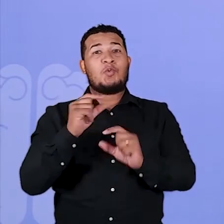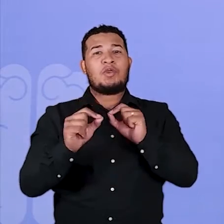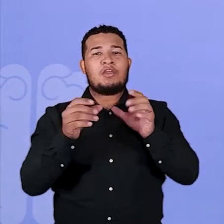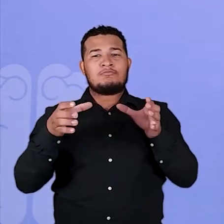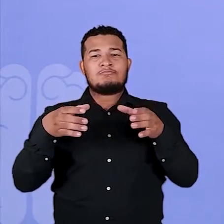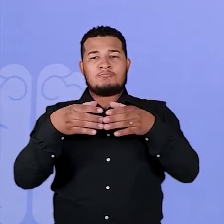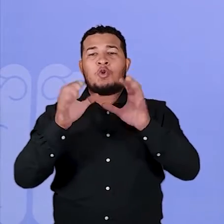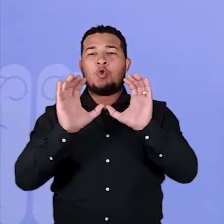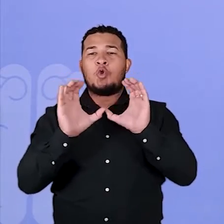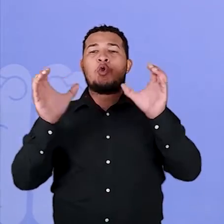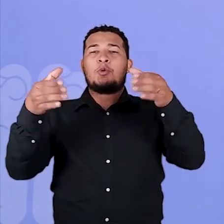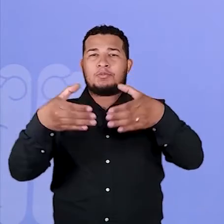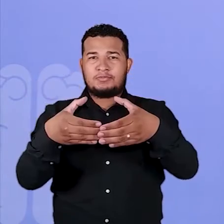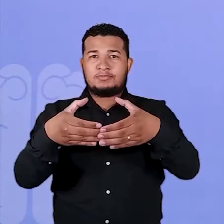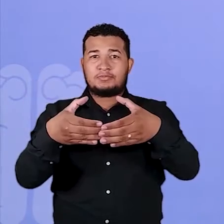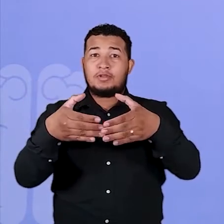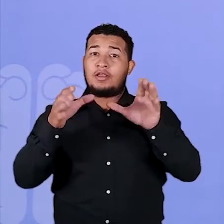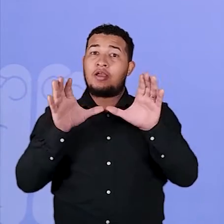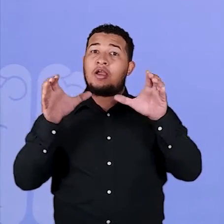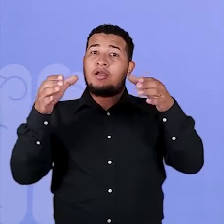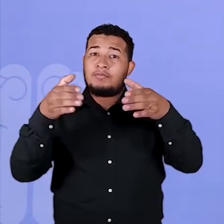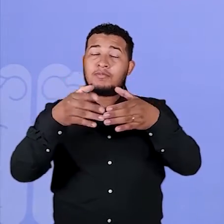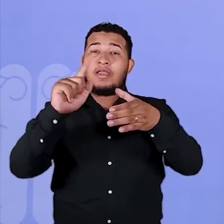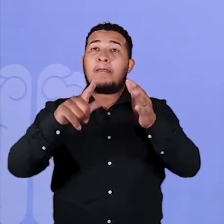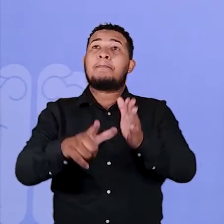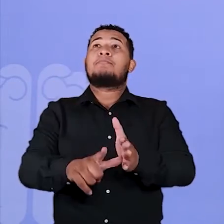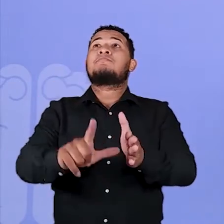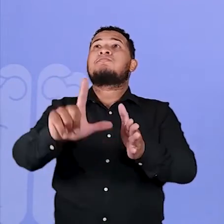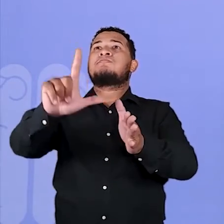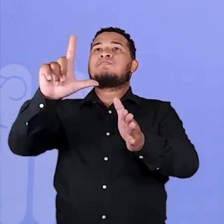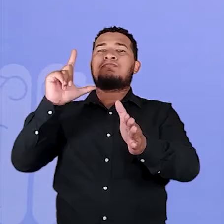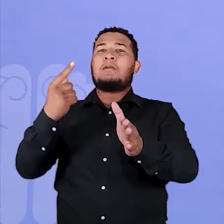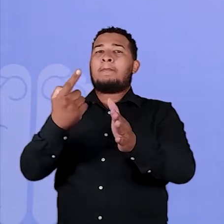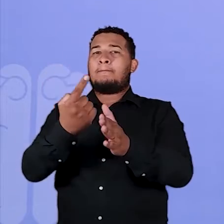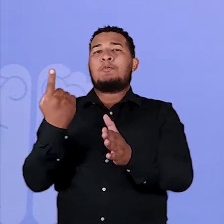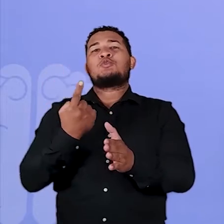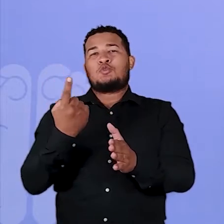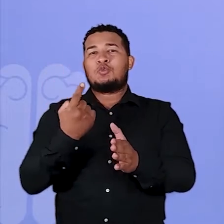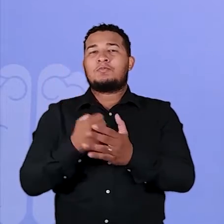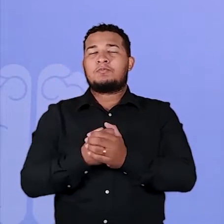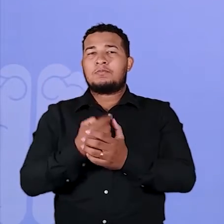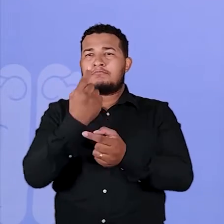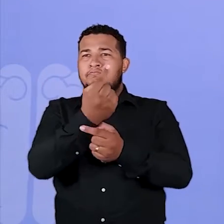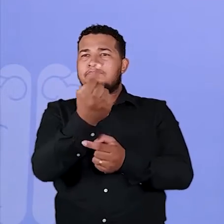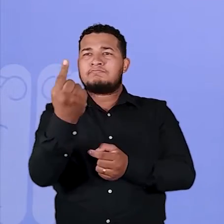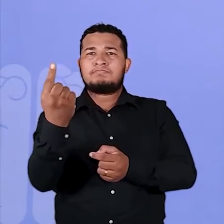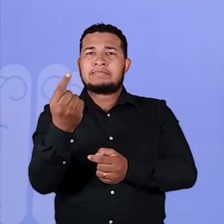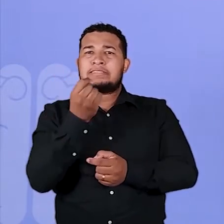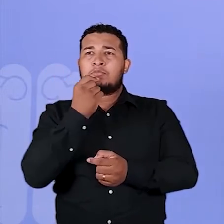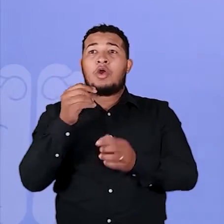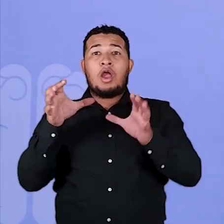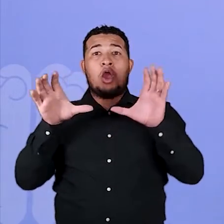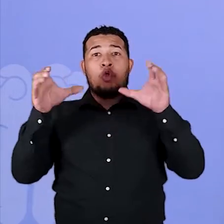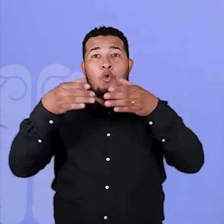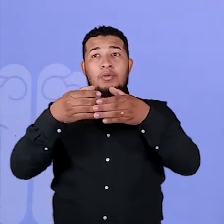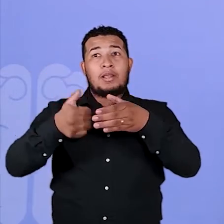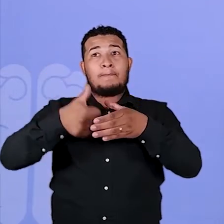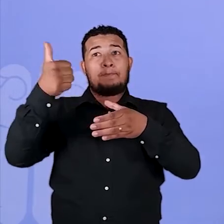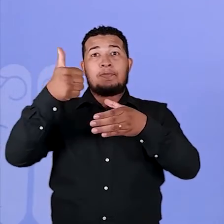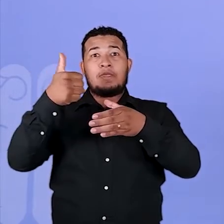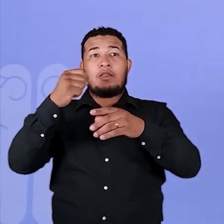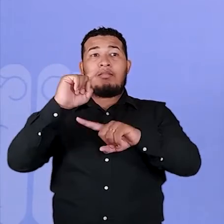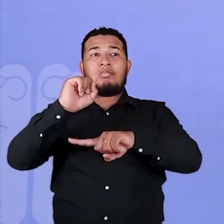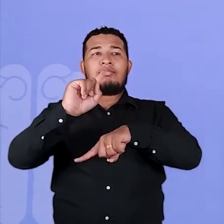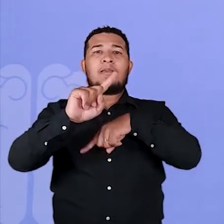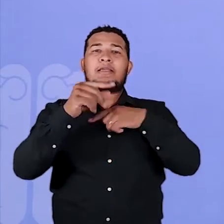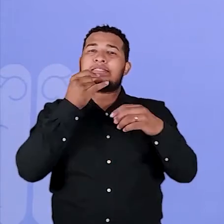uma comunidade e que a comunidade é anterior ao indivíduo. Anterior no sentido de que a comunidade vem